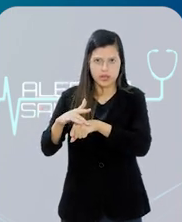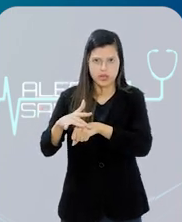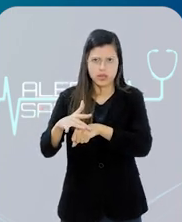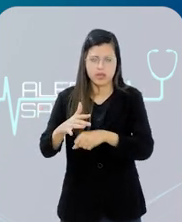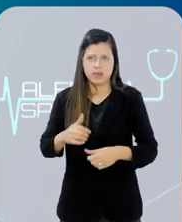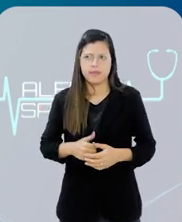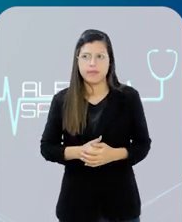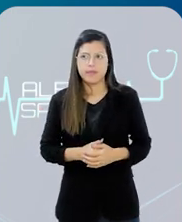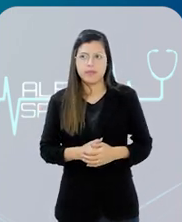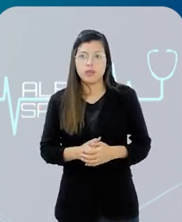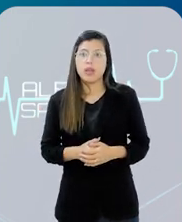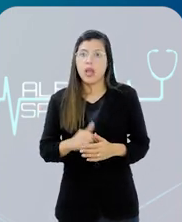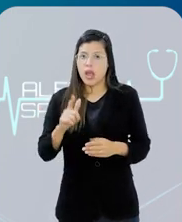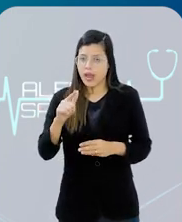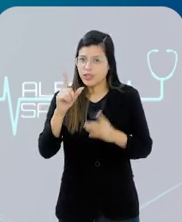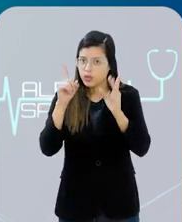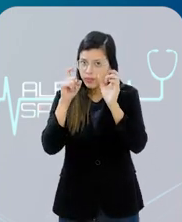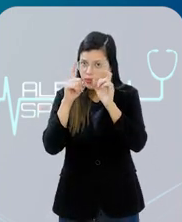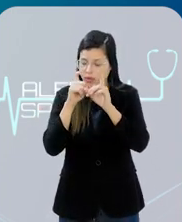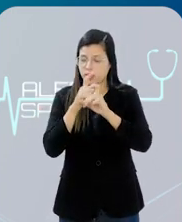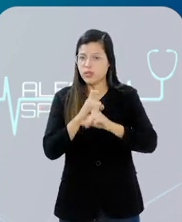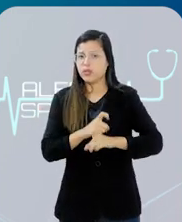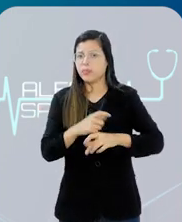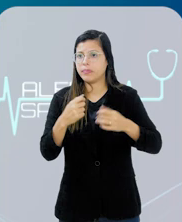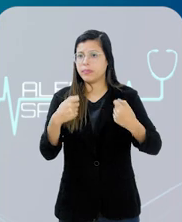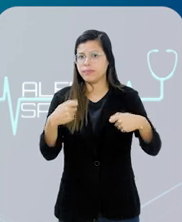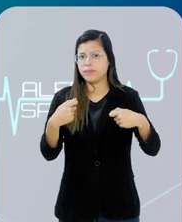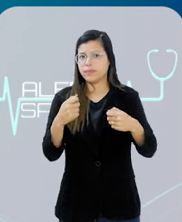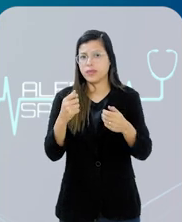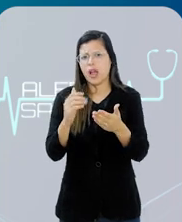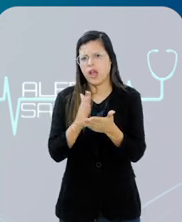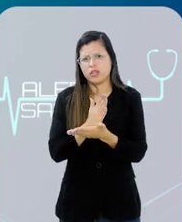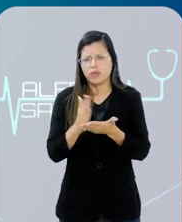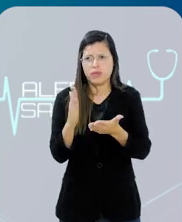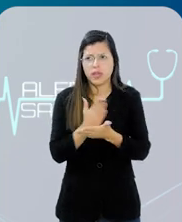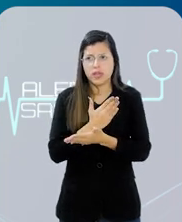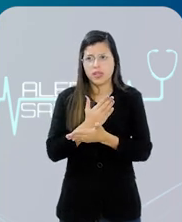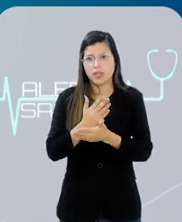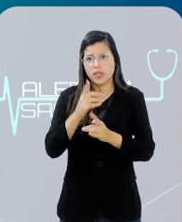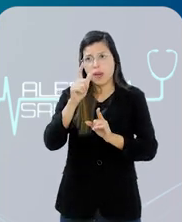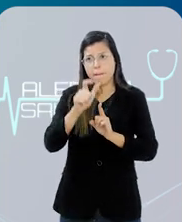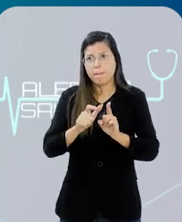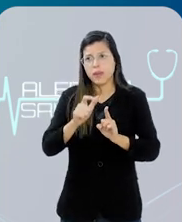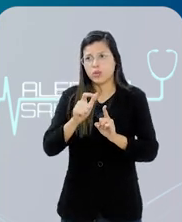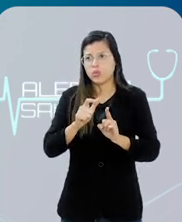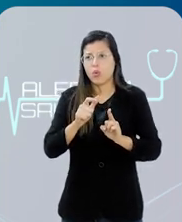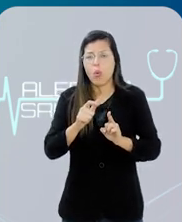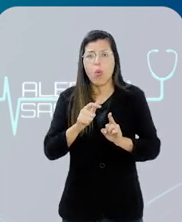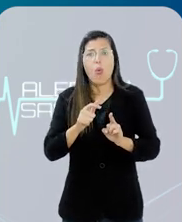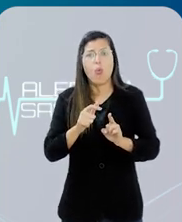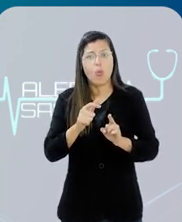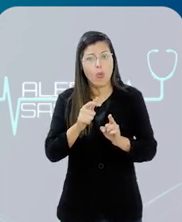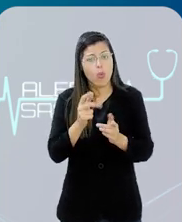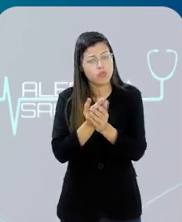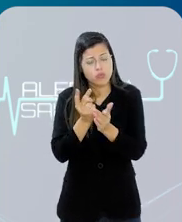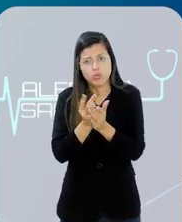isso. É um caminho longo que ela vai ter que percorrer e muitas vezes essas pacientes acabam tendo negativas, mesmo